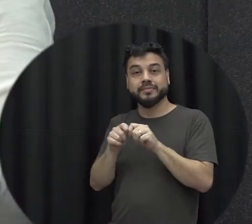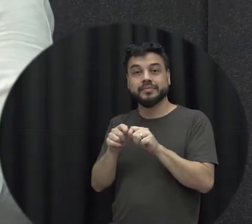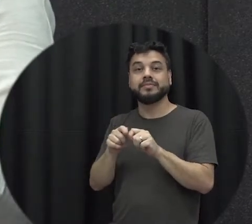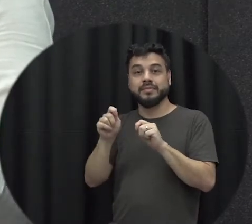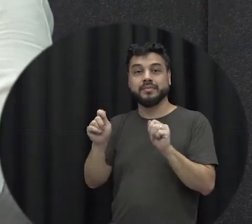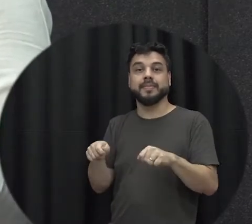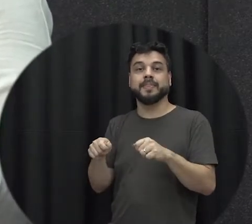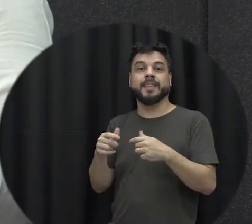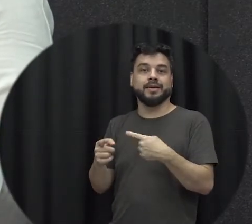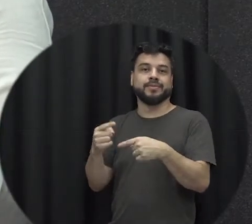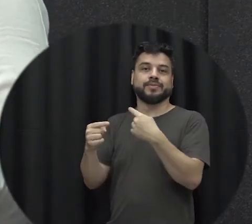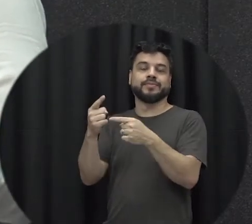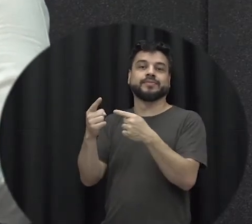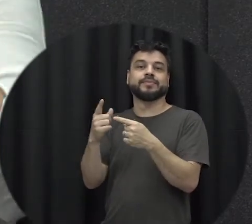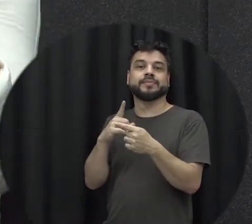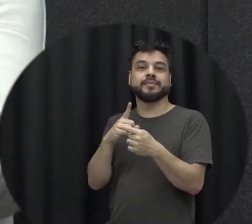potencial